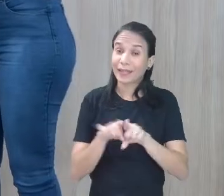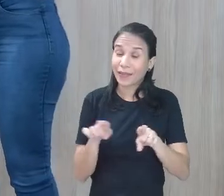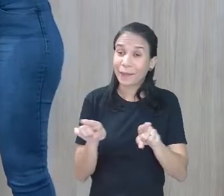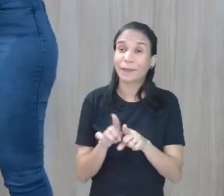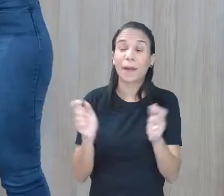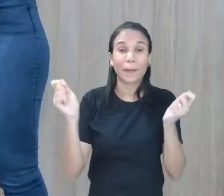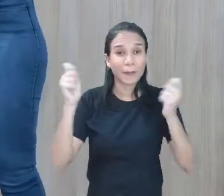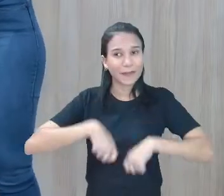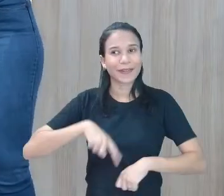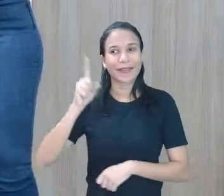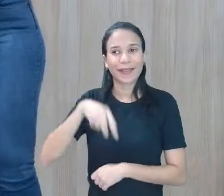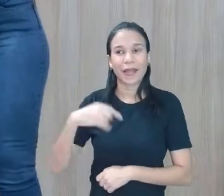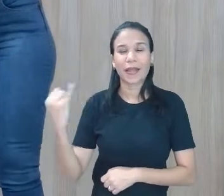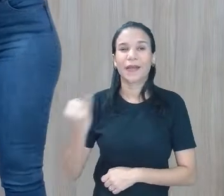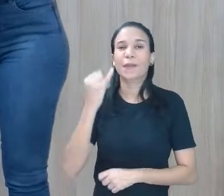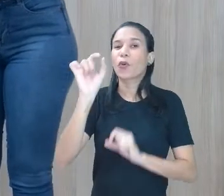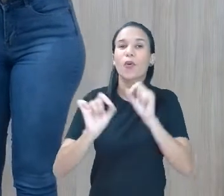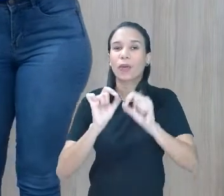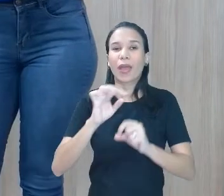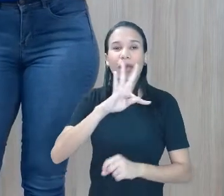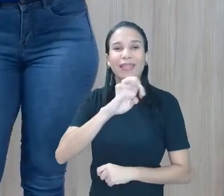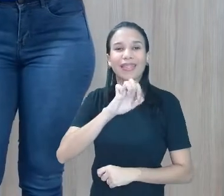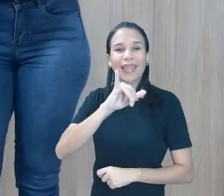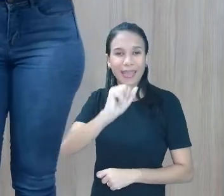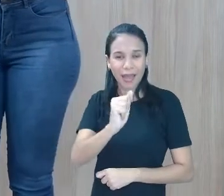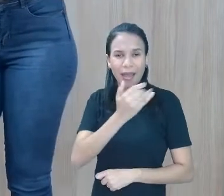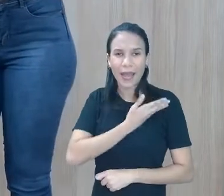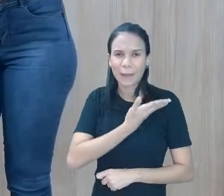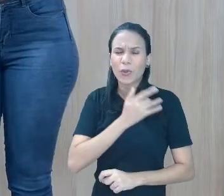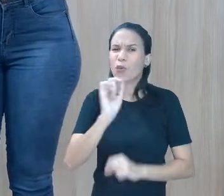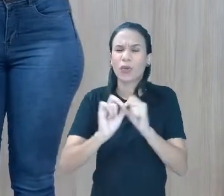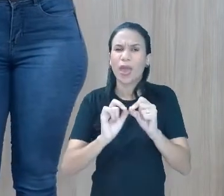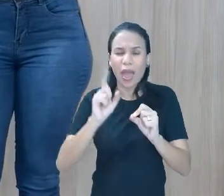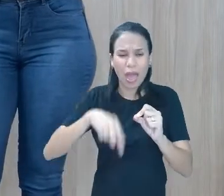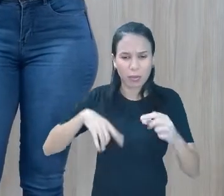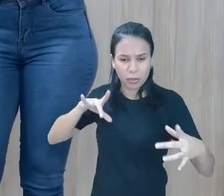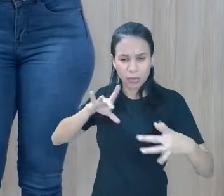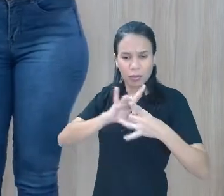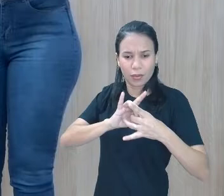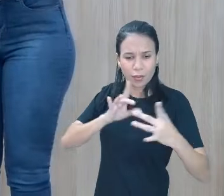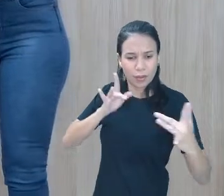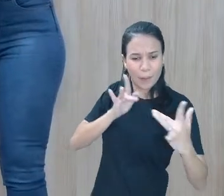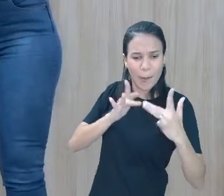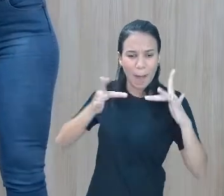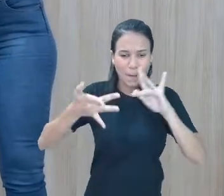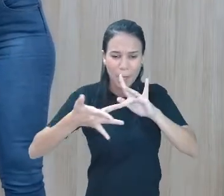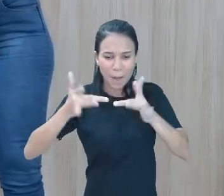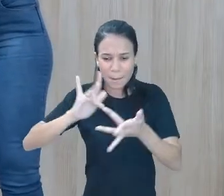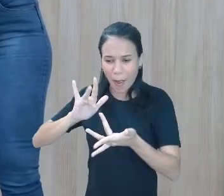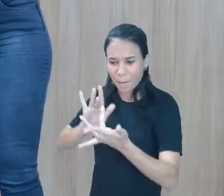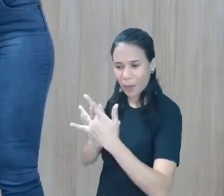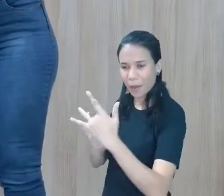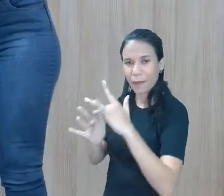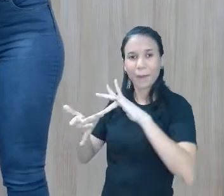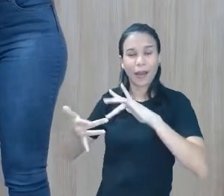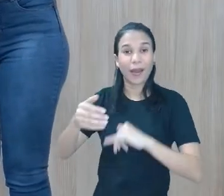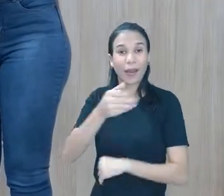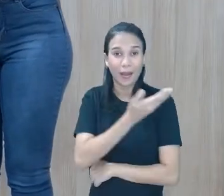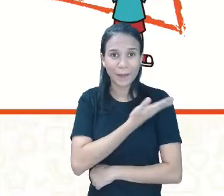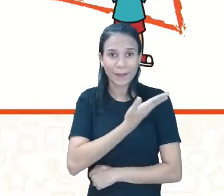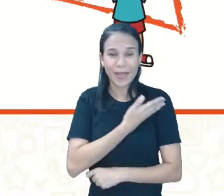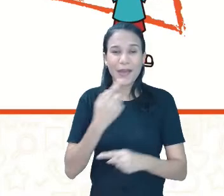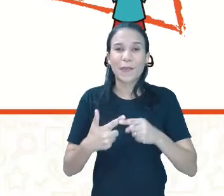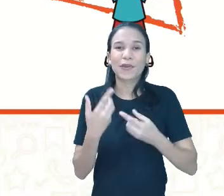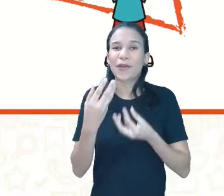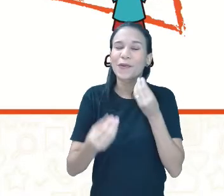Outra possibilidade importante é a teia dos amigos. É uma atividade muito divertida, eles gostam bastante, até porque